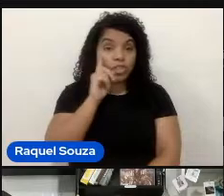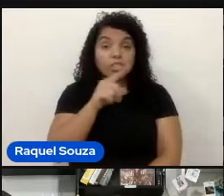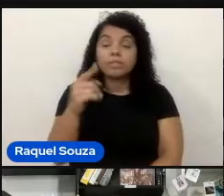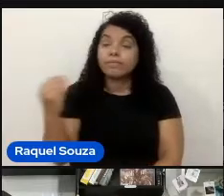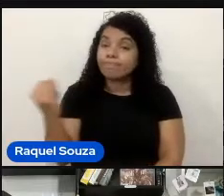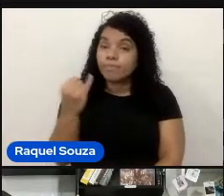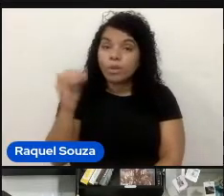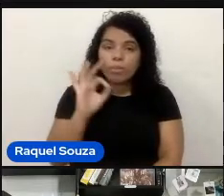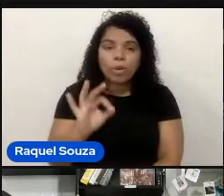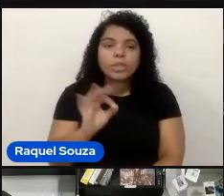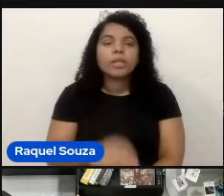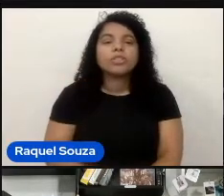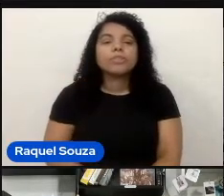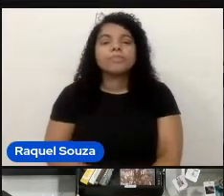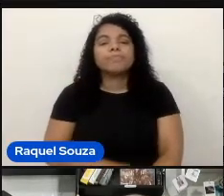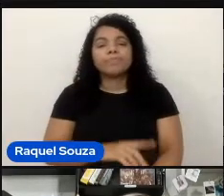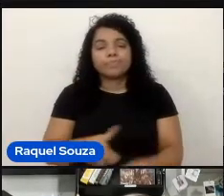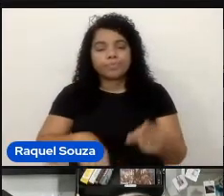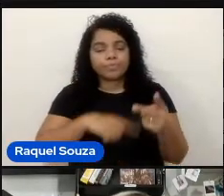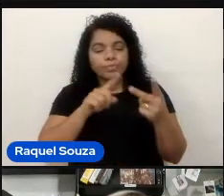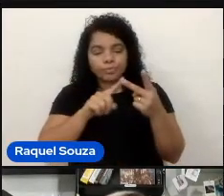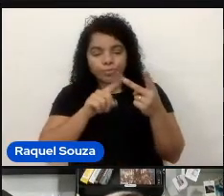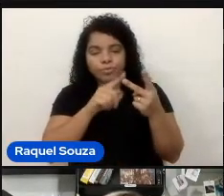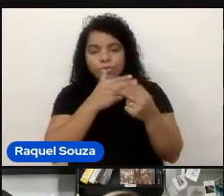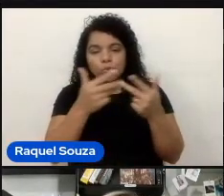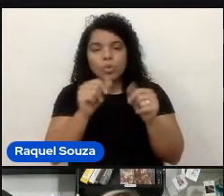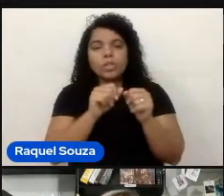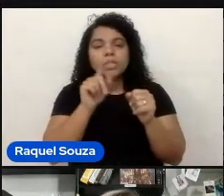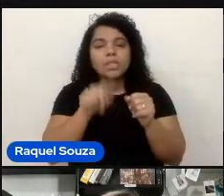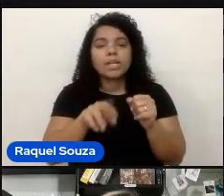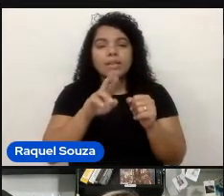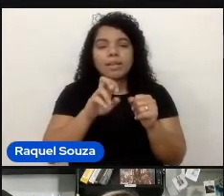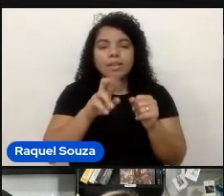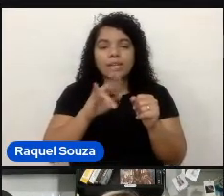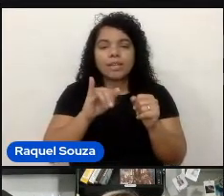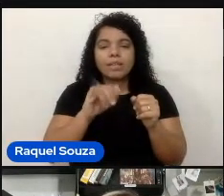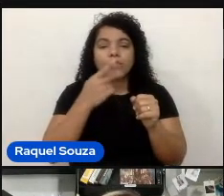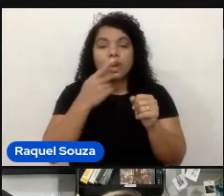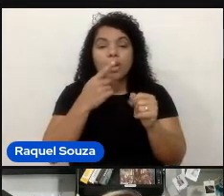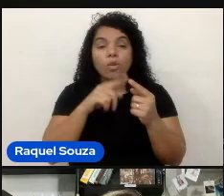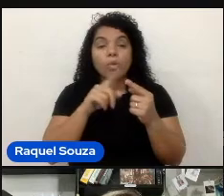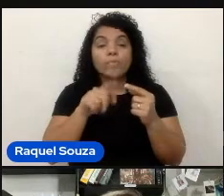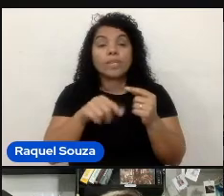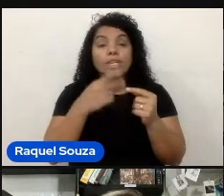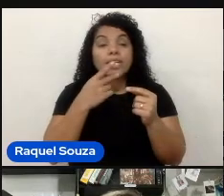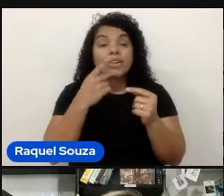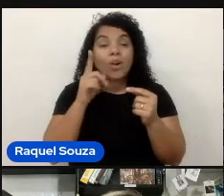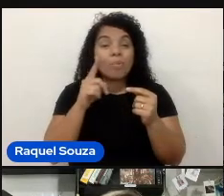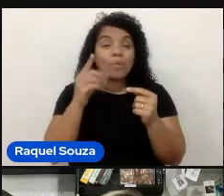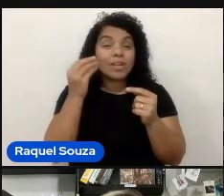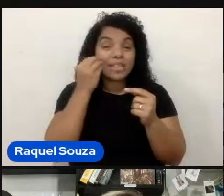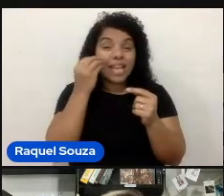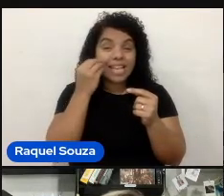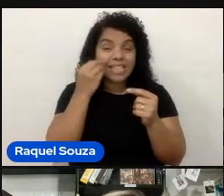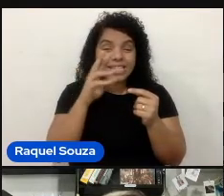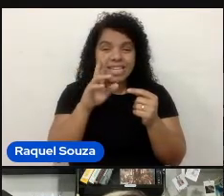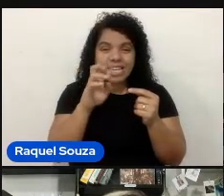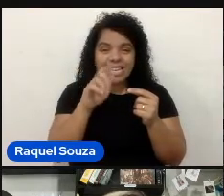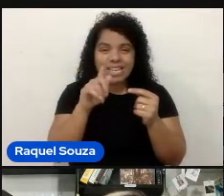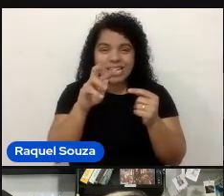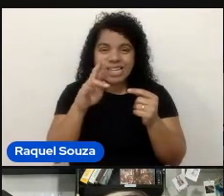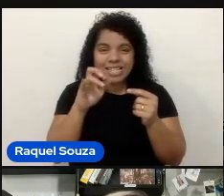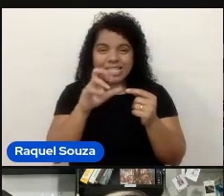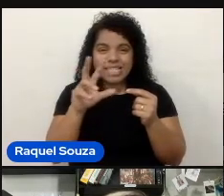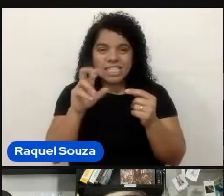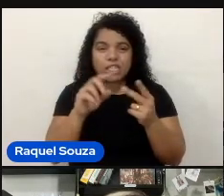importante. O segundo ponto também que a Rê trouxe, que é muito importante, com relação ao teste regressivo, a gente já viveu e a gente